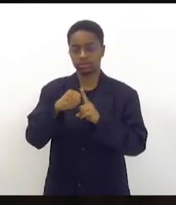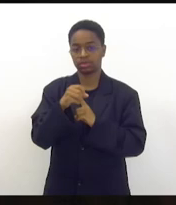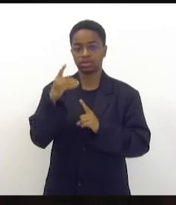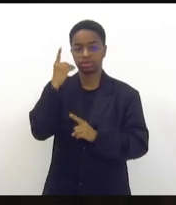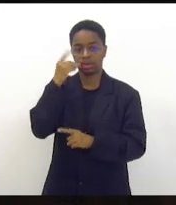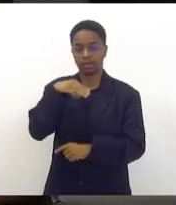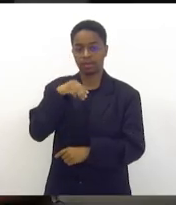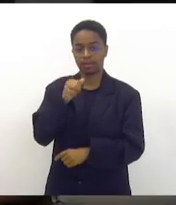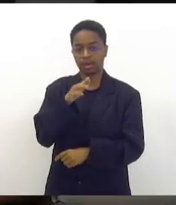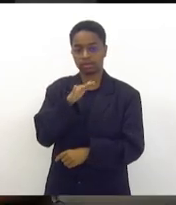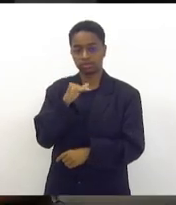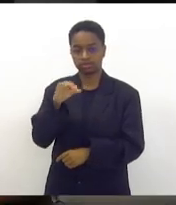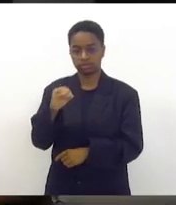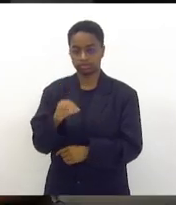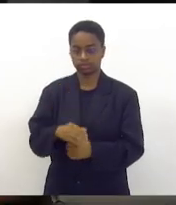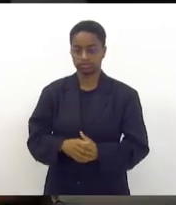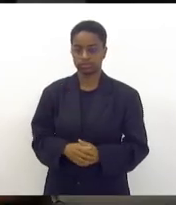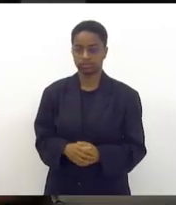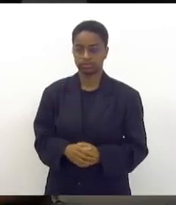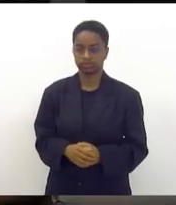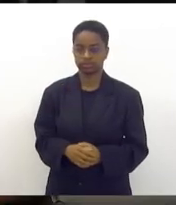Canella.